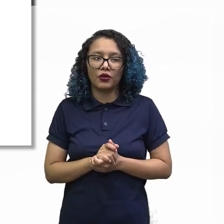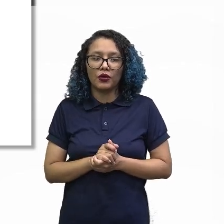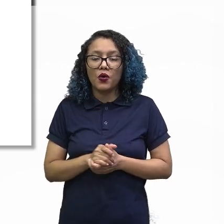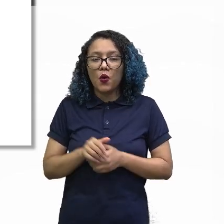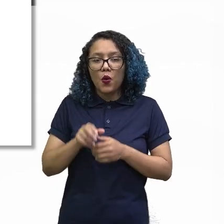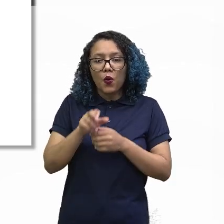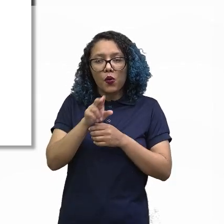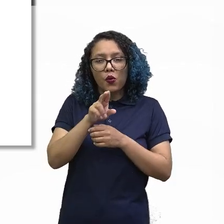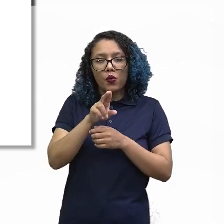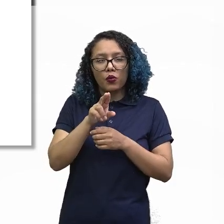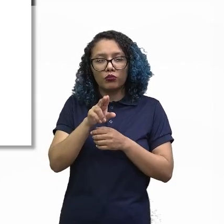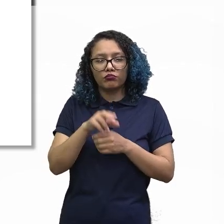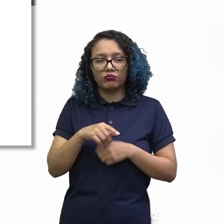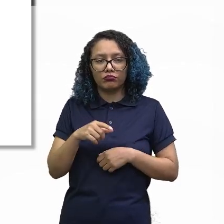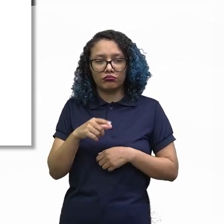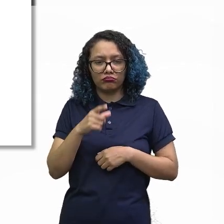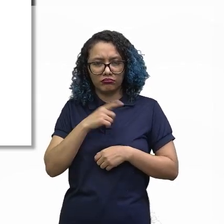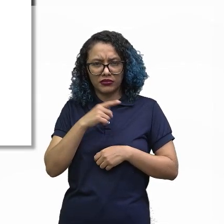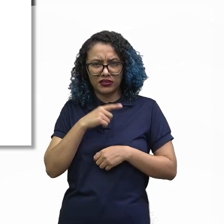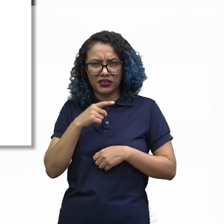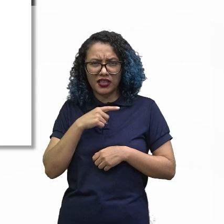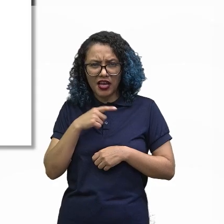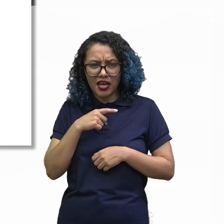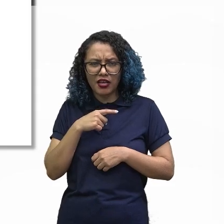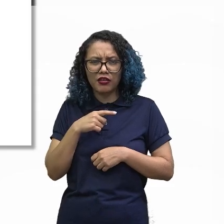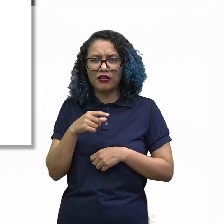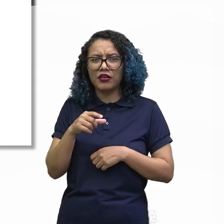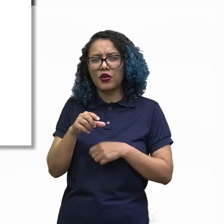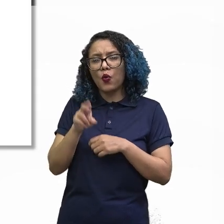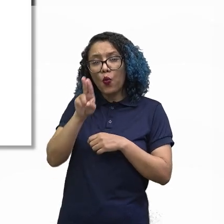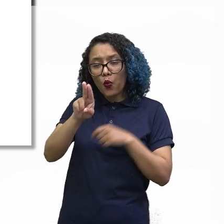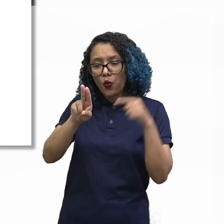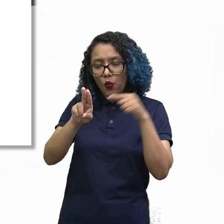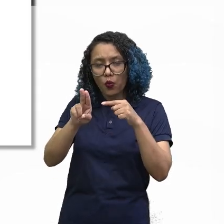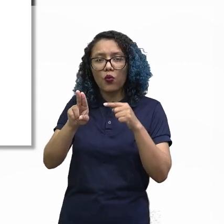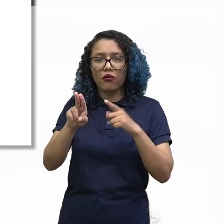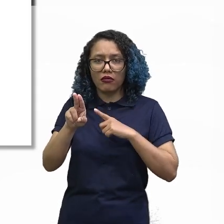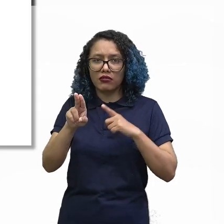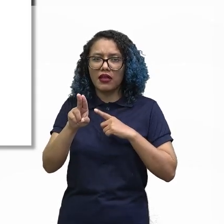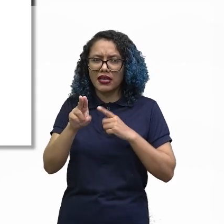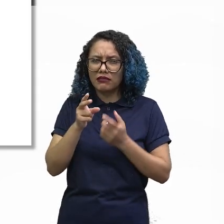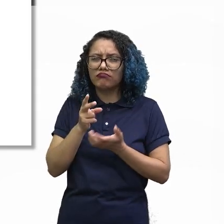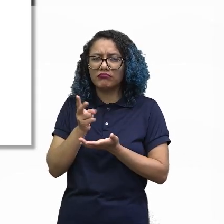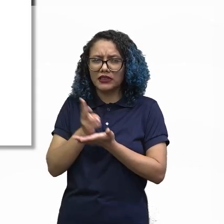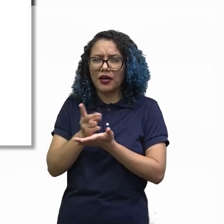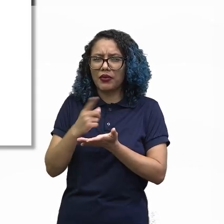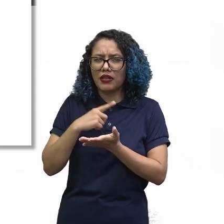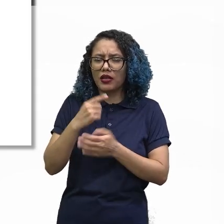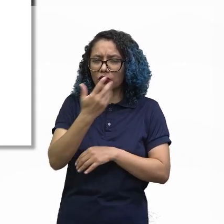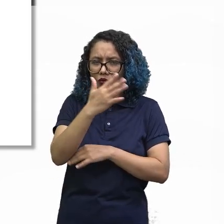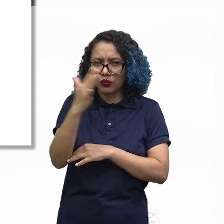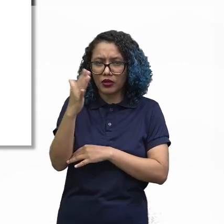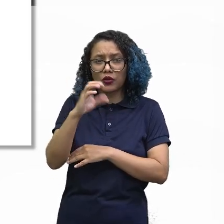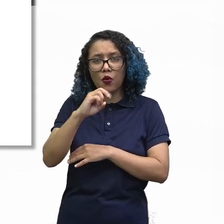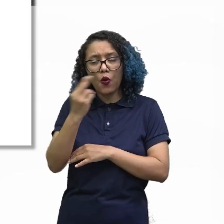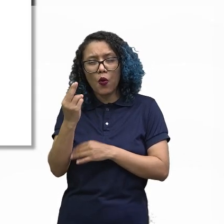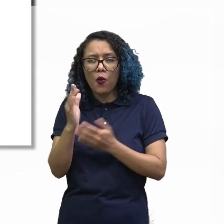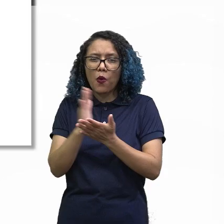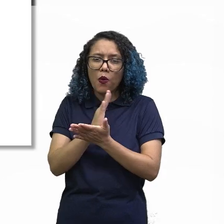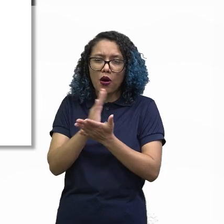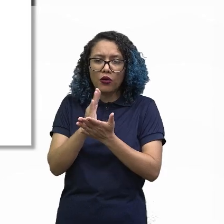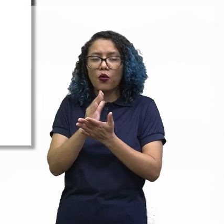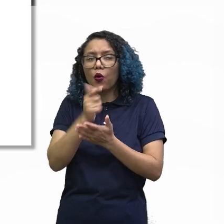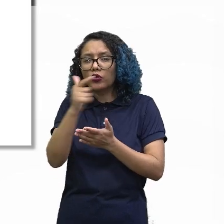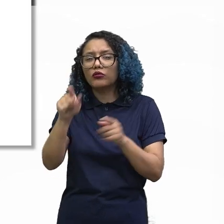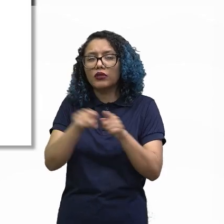fonte presente em abundância na natureza, que é o urânio-235, né? Ou ainda os restos, né? Como o plutônio,